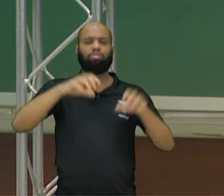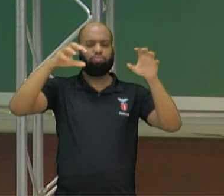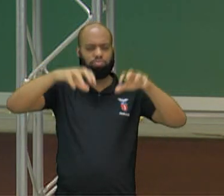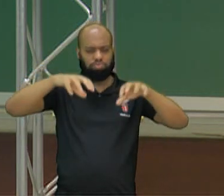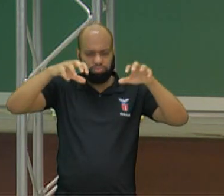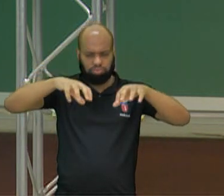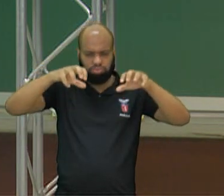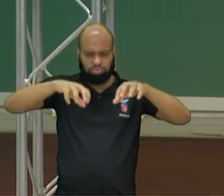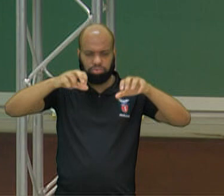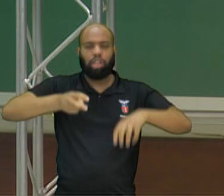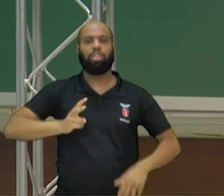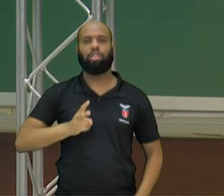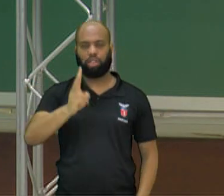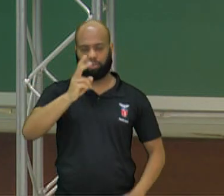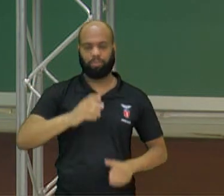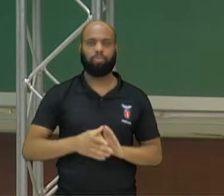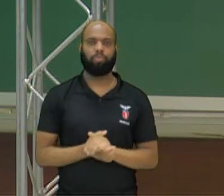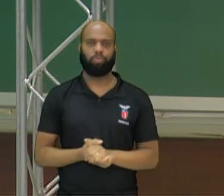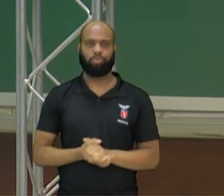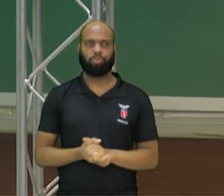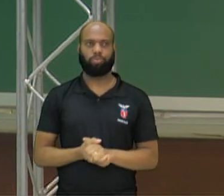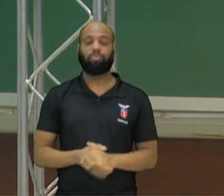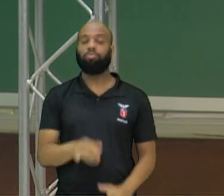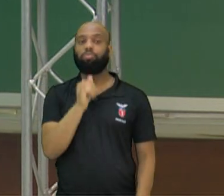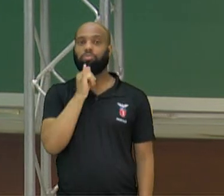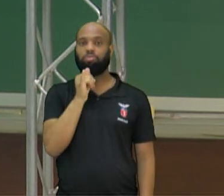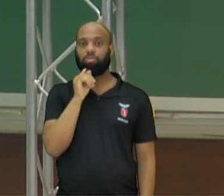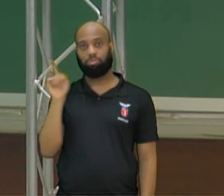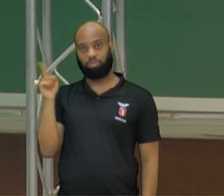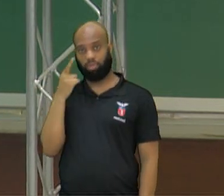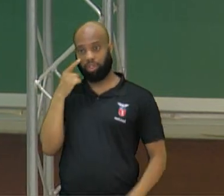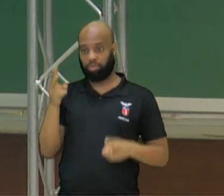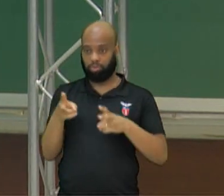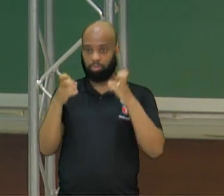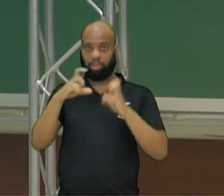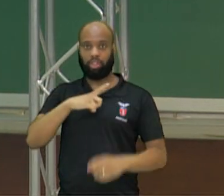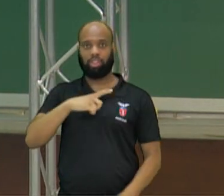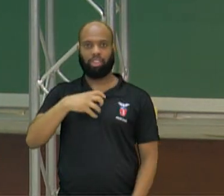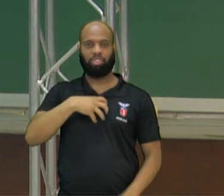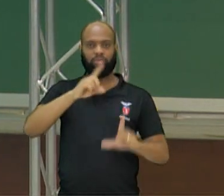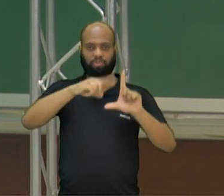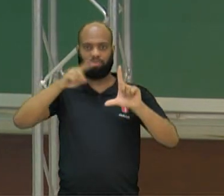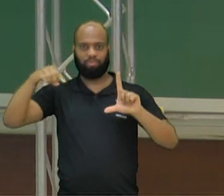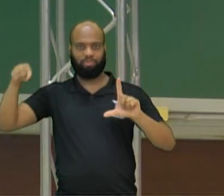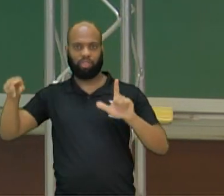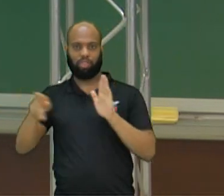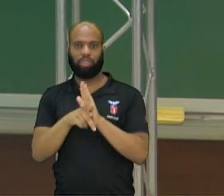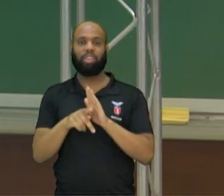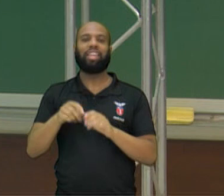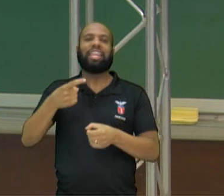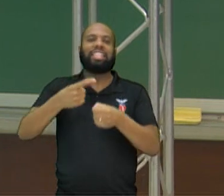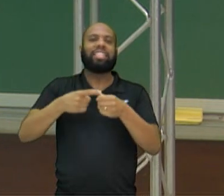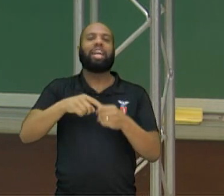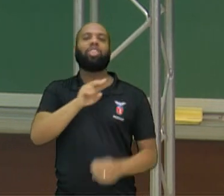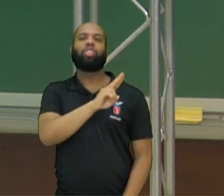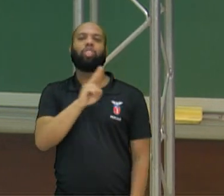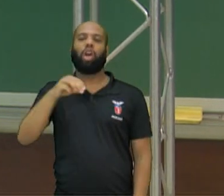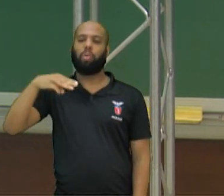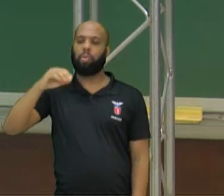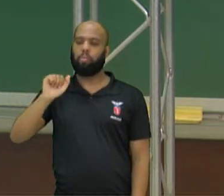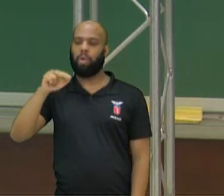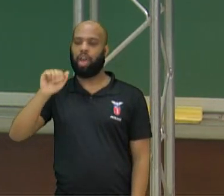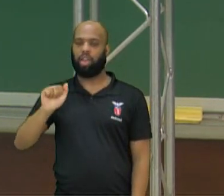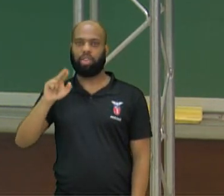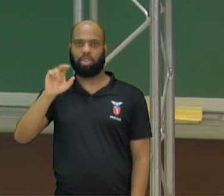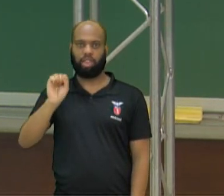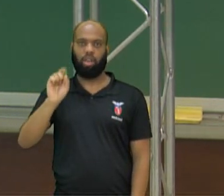de chuva ela é bastante elevada. A exemplo do que você pode perceber no climograma de Manaus. O climograma de Manaus, que